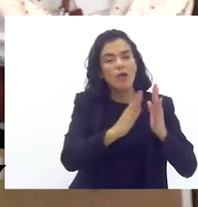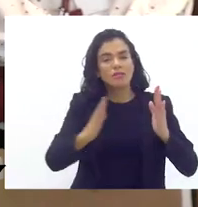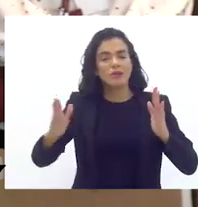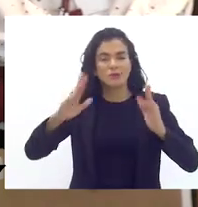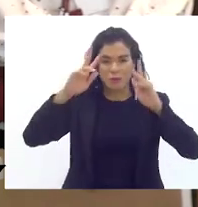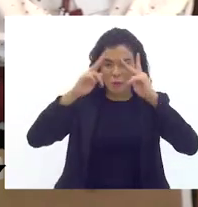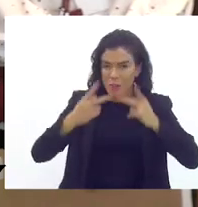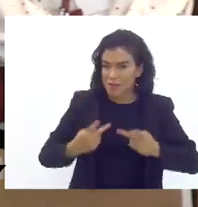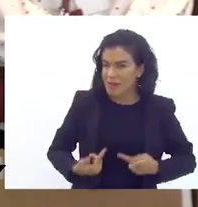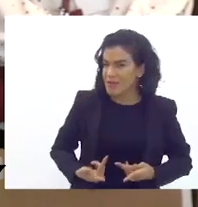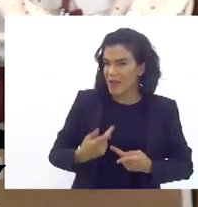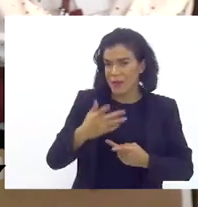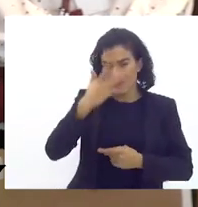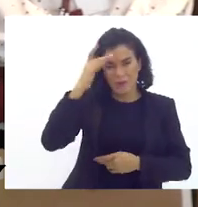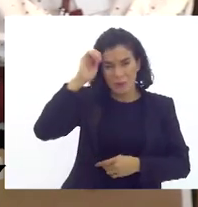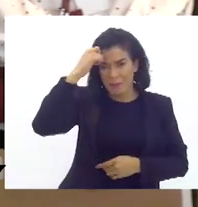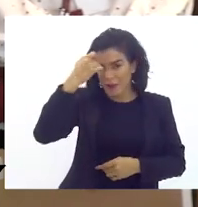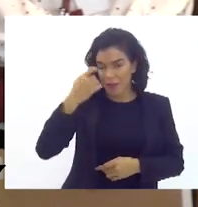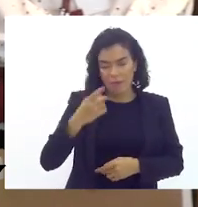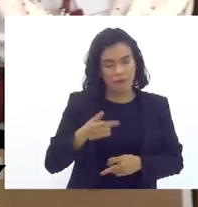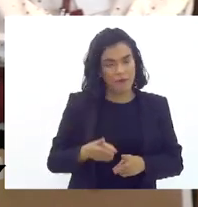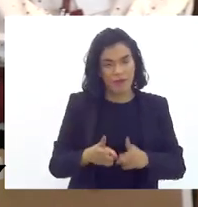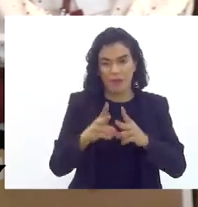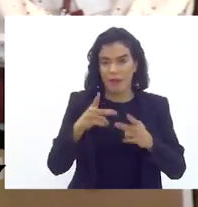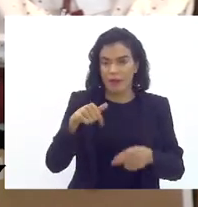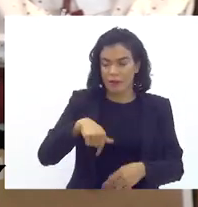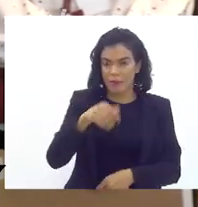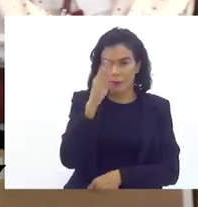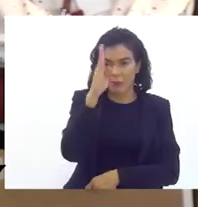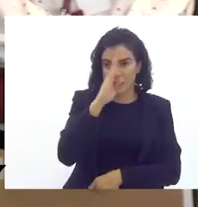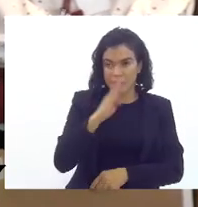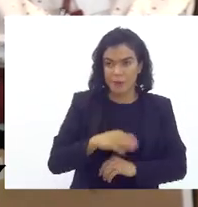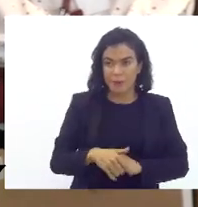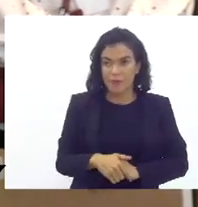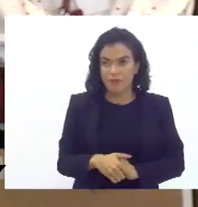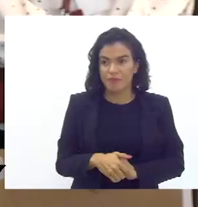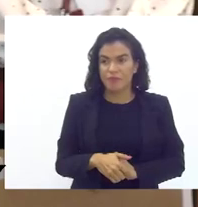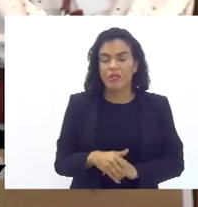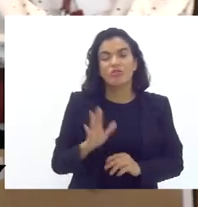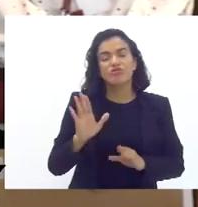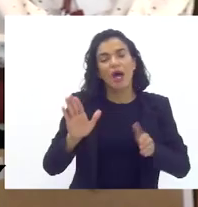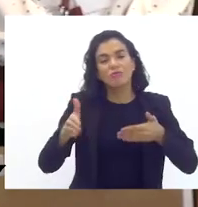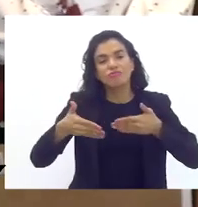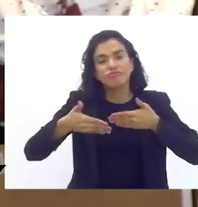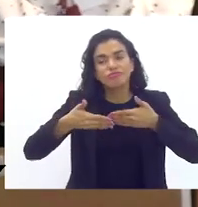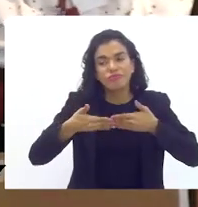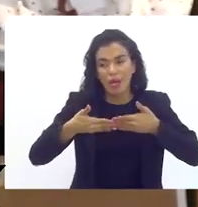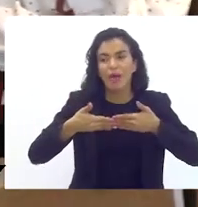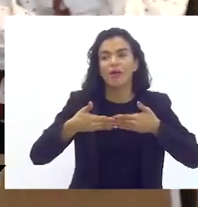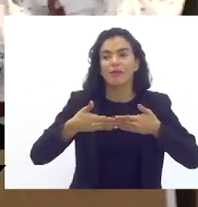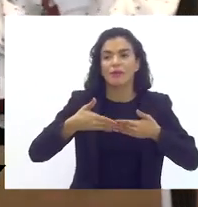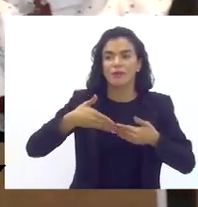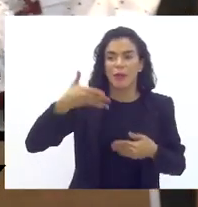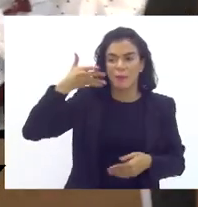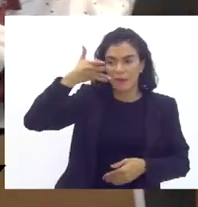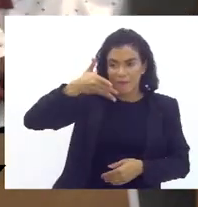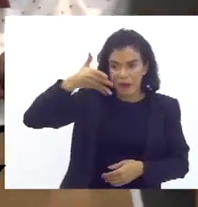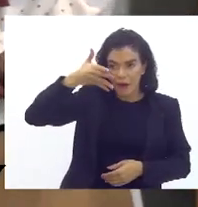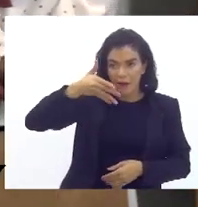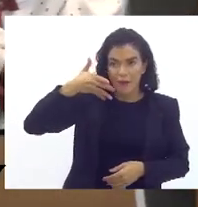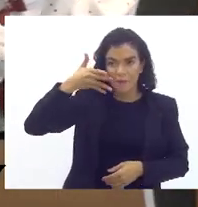sempre foi e Sempre existirá nesse país Eu acho que já para o final do da minha fala